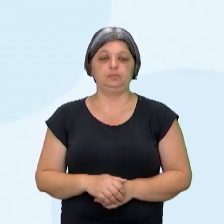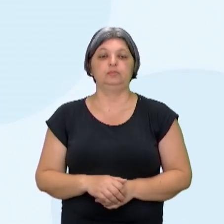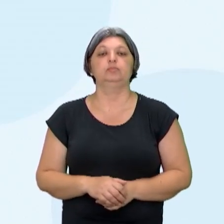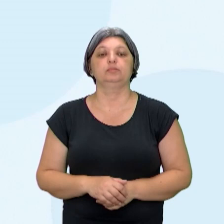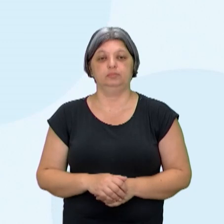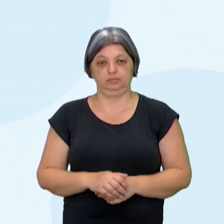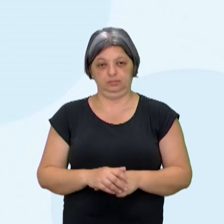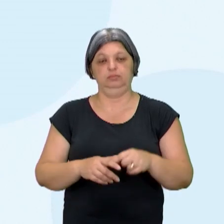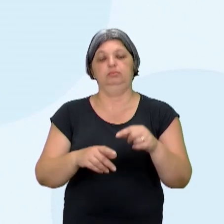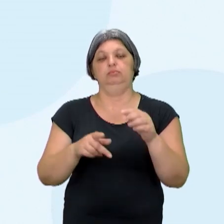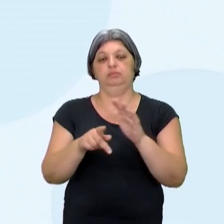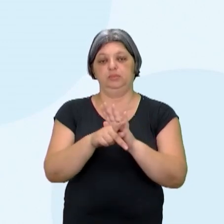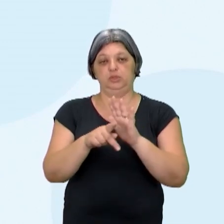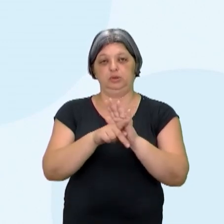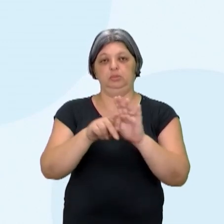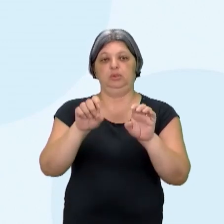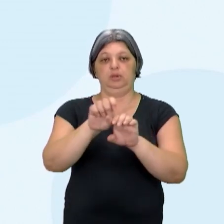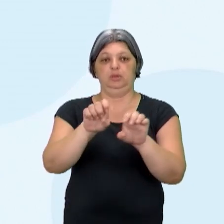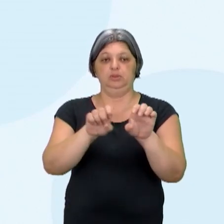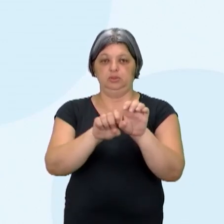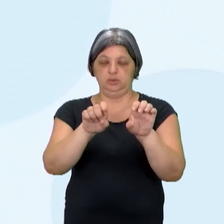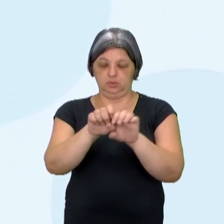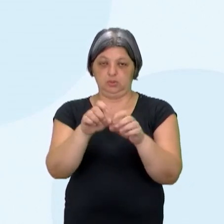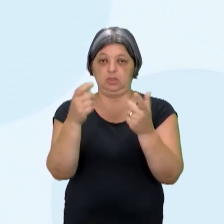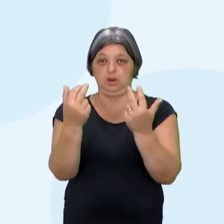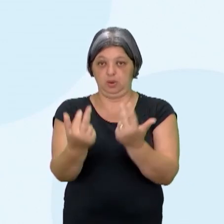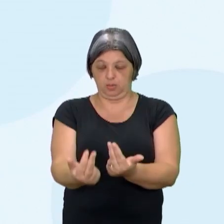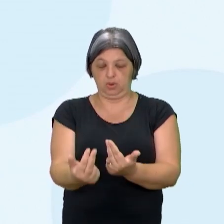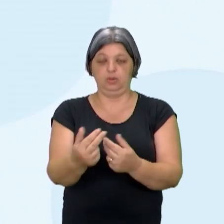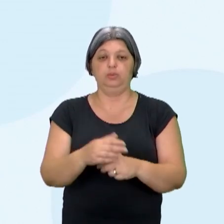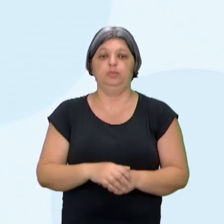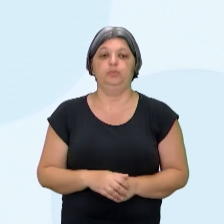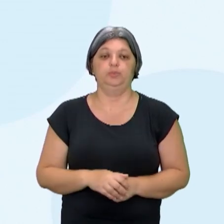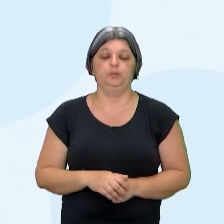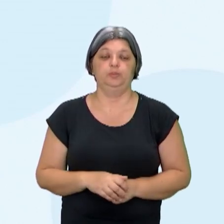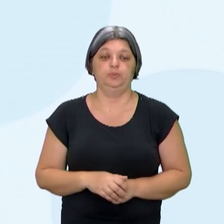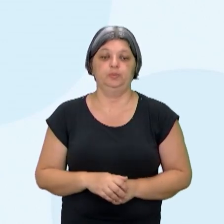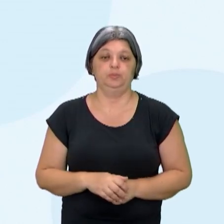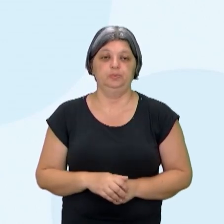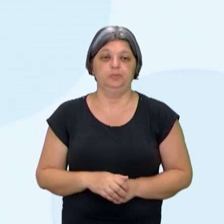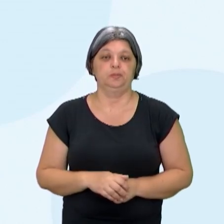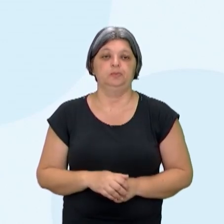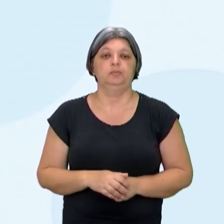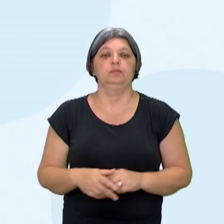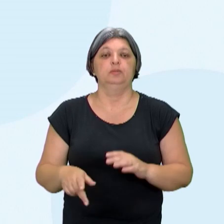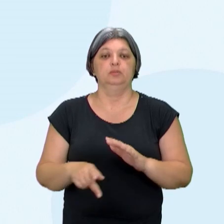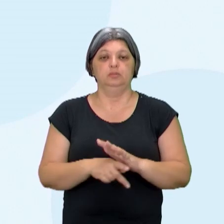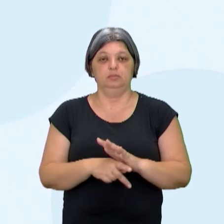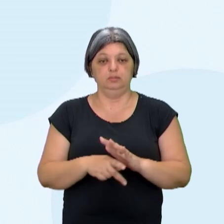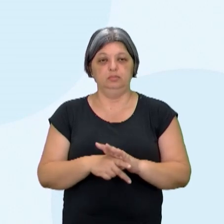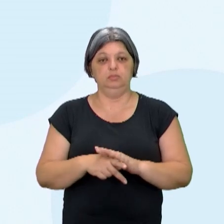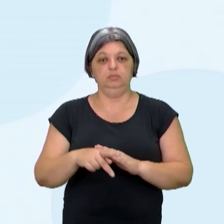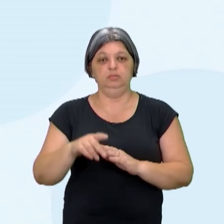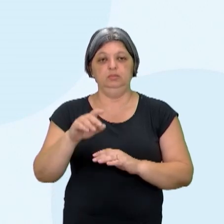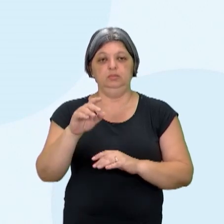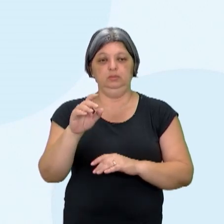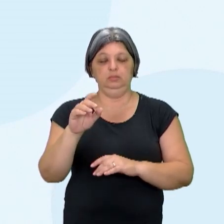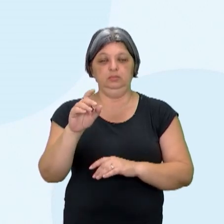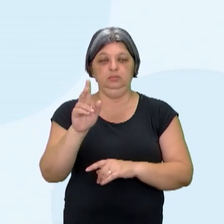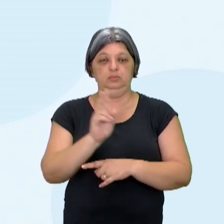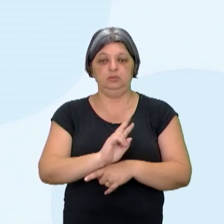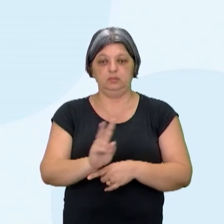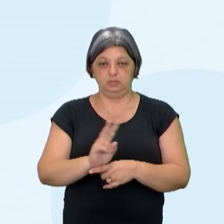mesma estrutura. Então, próximo slide, produção, por favor. Isso. Dirigente, supervisor e